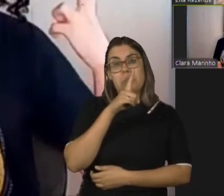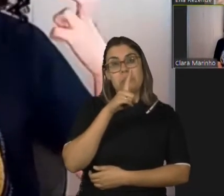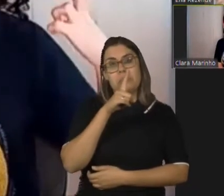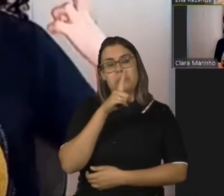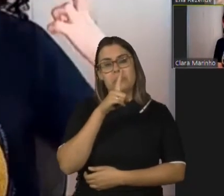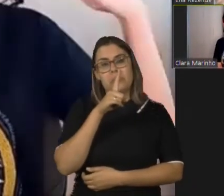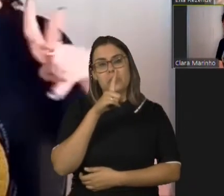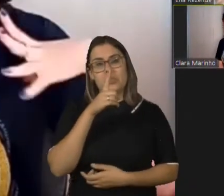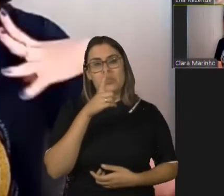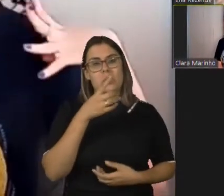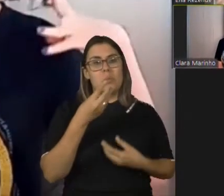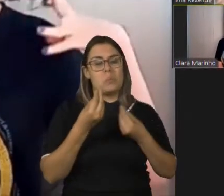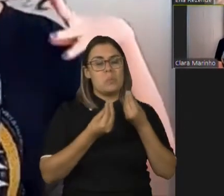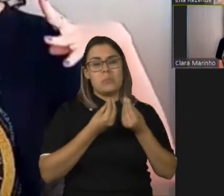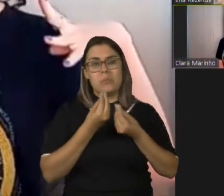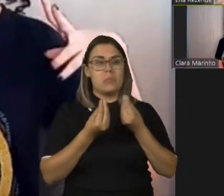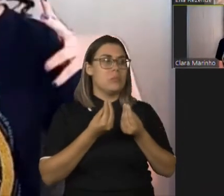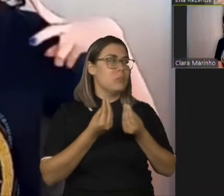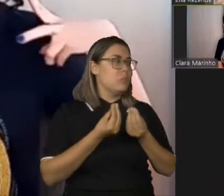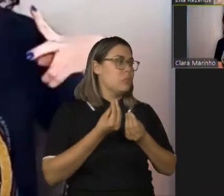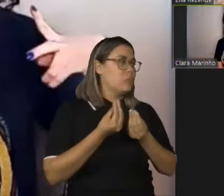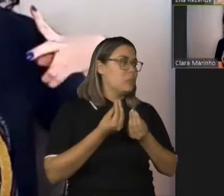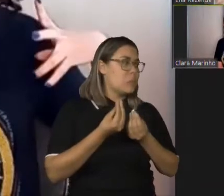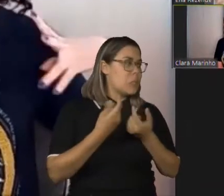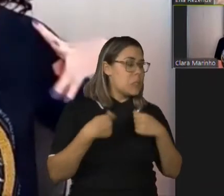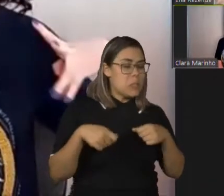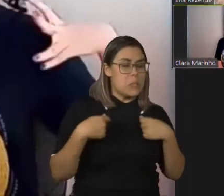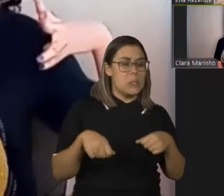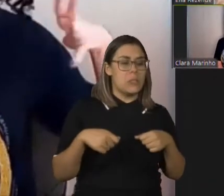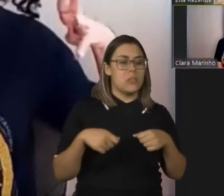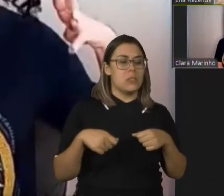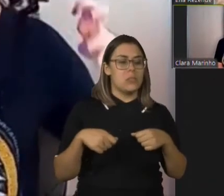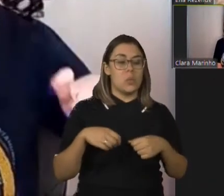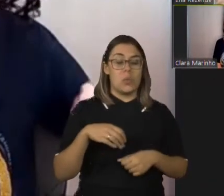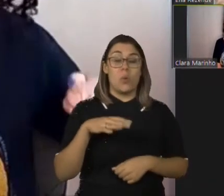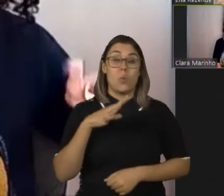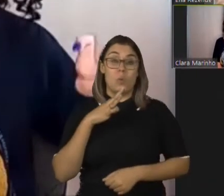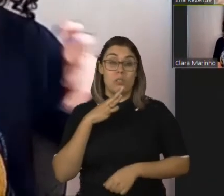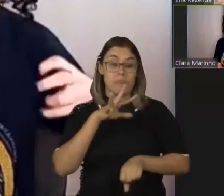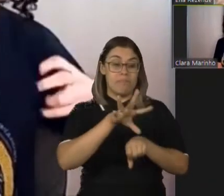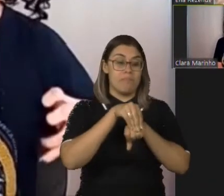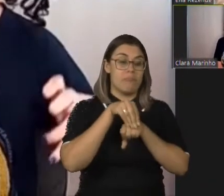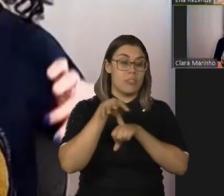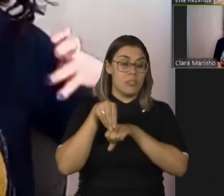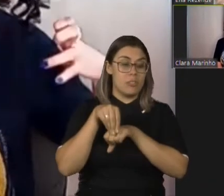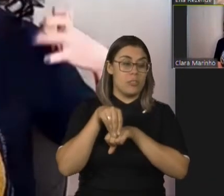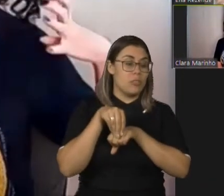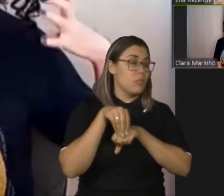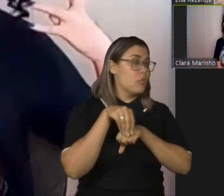como conceito anterior ao conhecimento, é quase